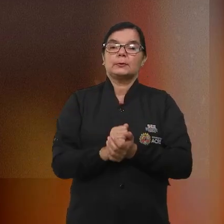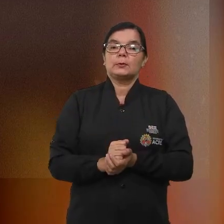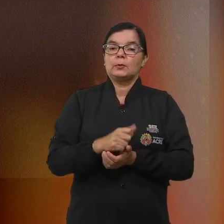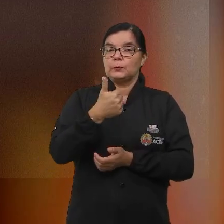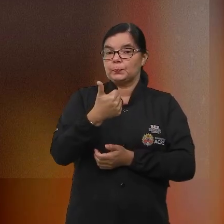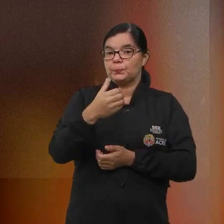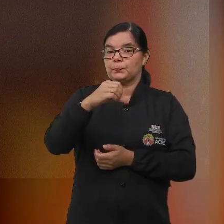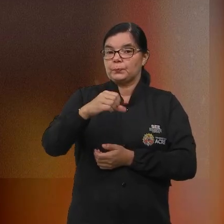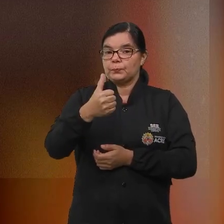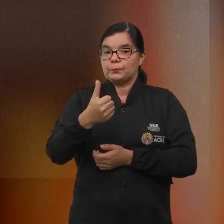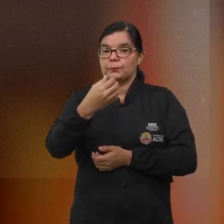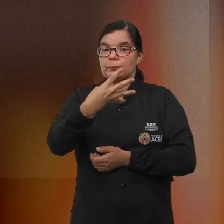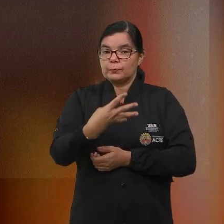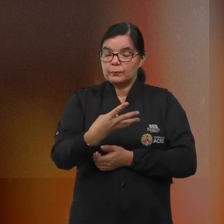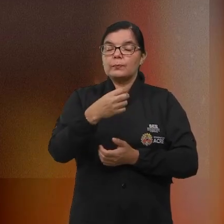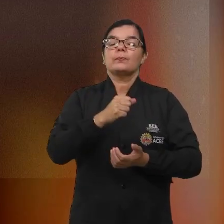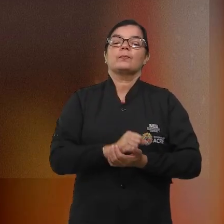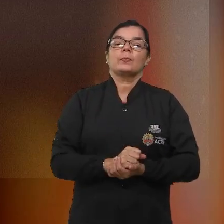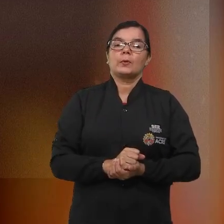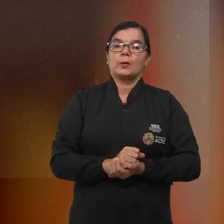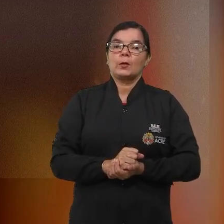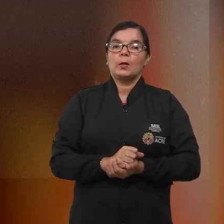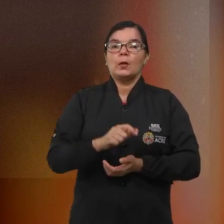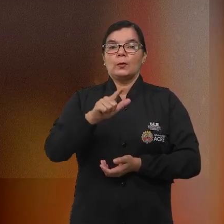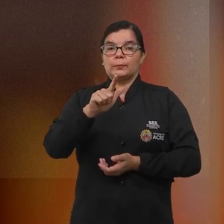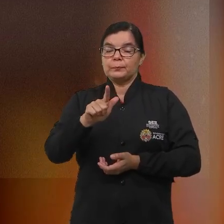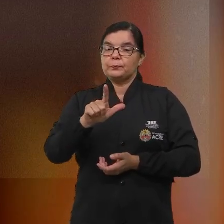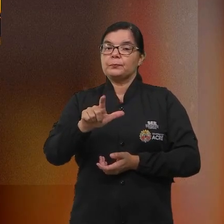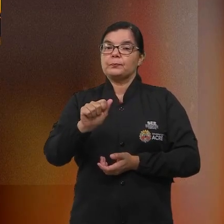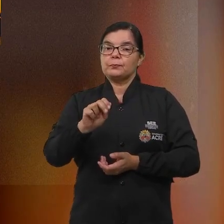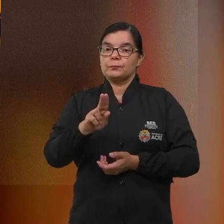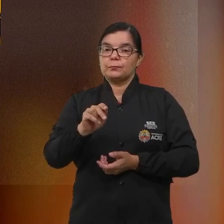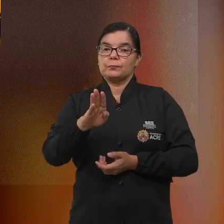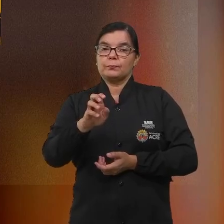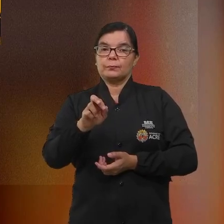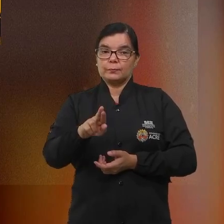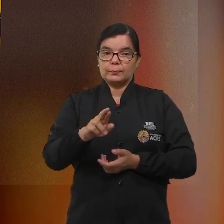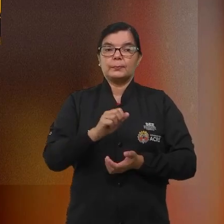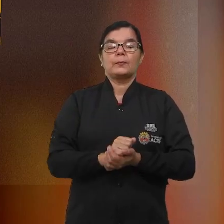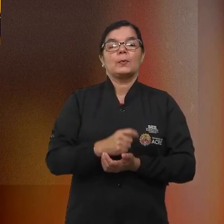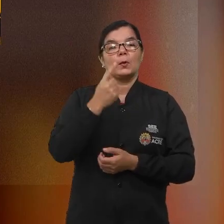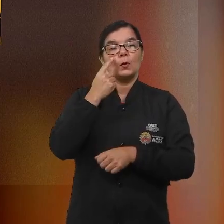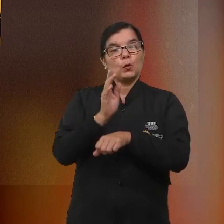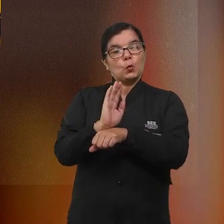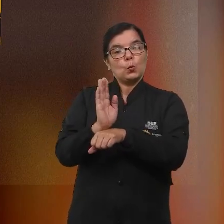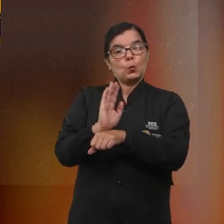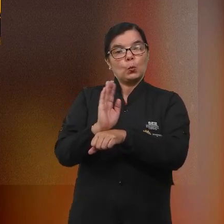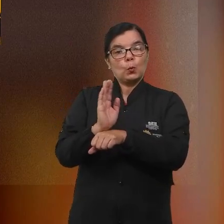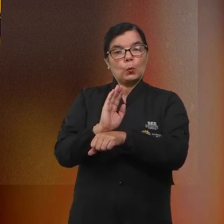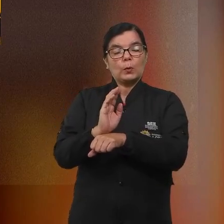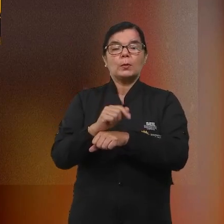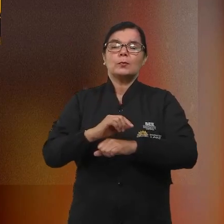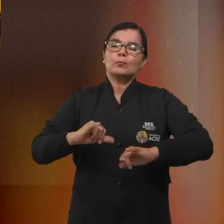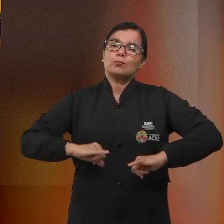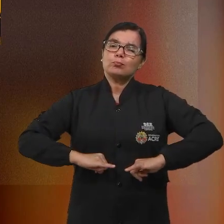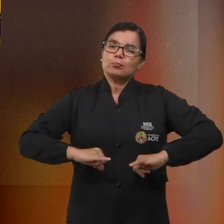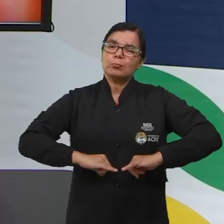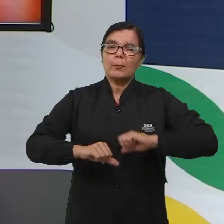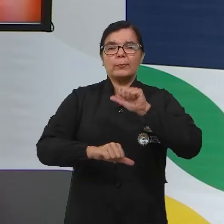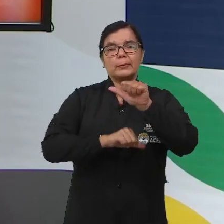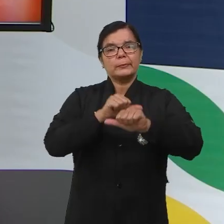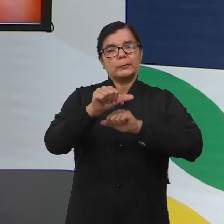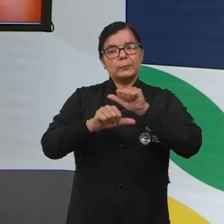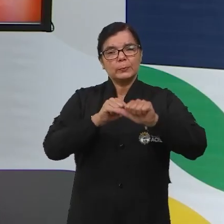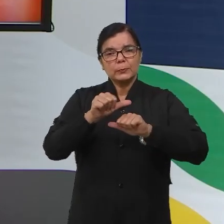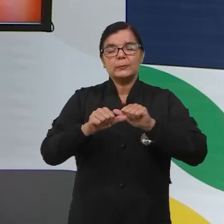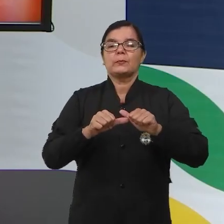de 1964 e é de Glauber Rocha. Então, gente, o cinema, ele sofreu muitas mudanças